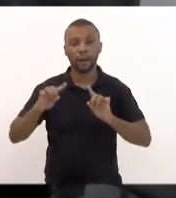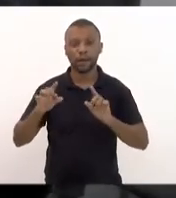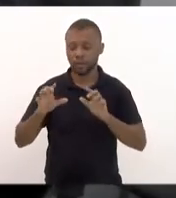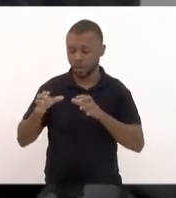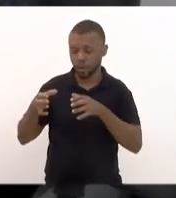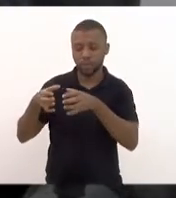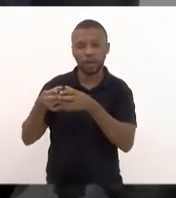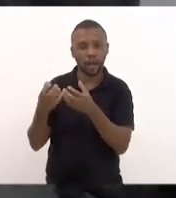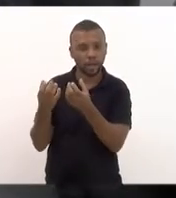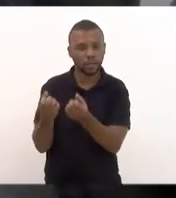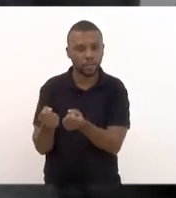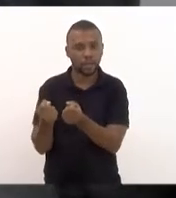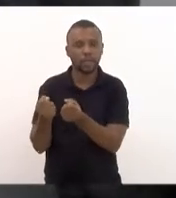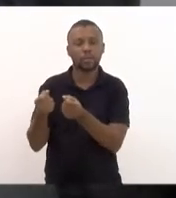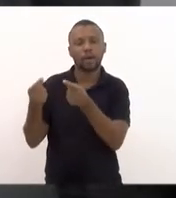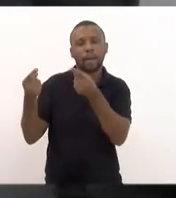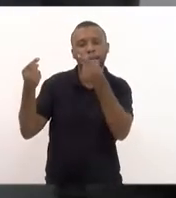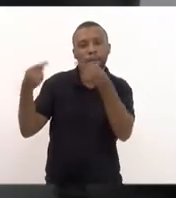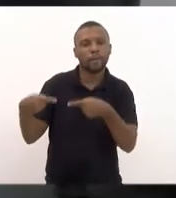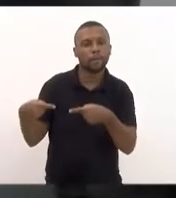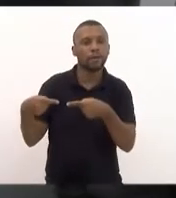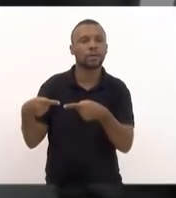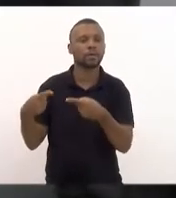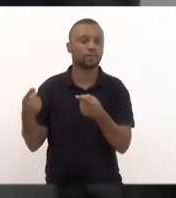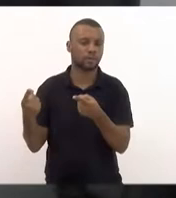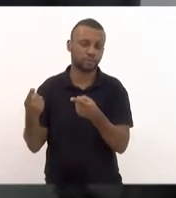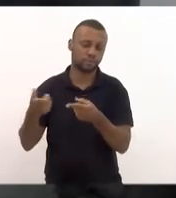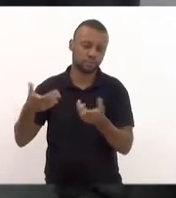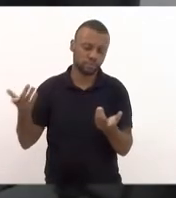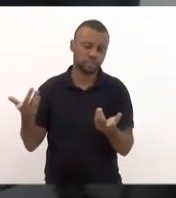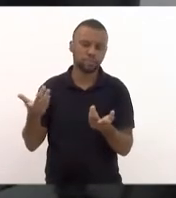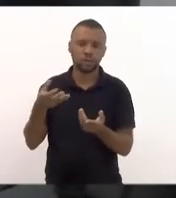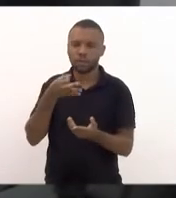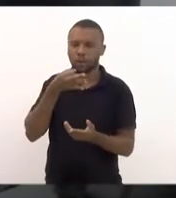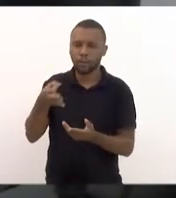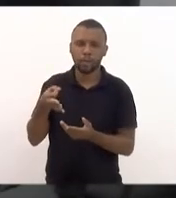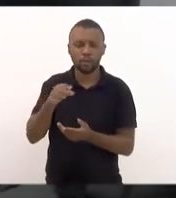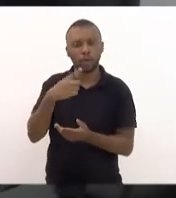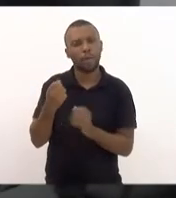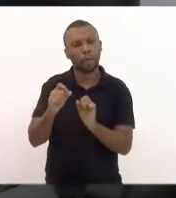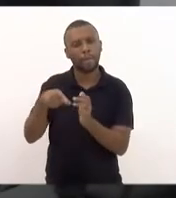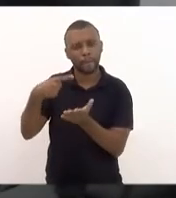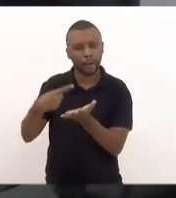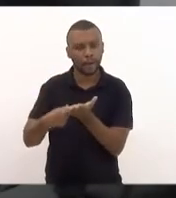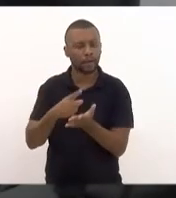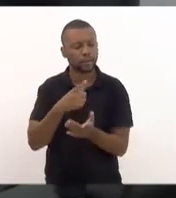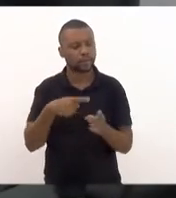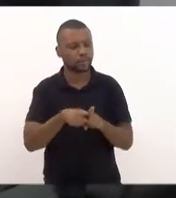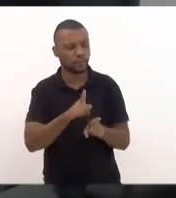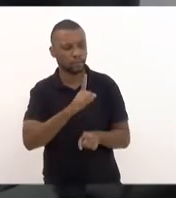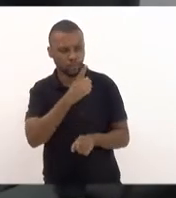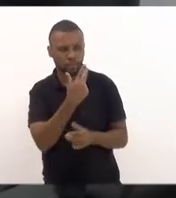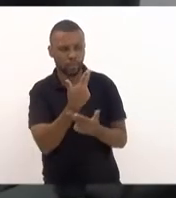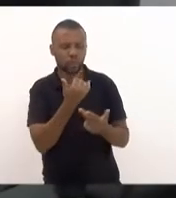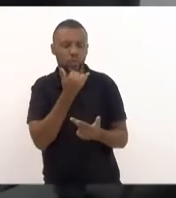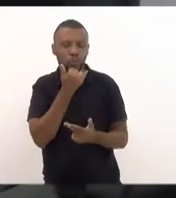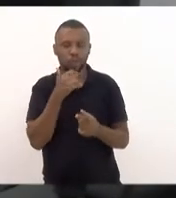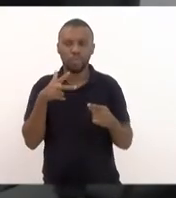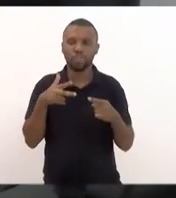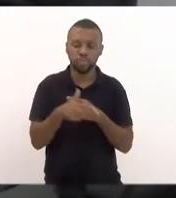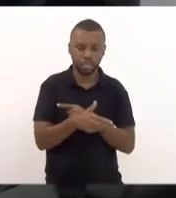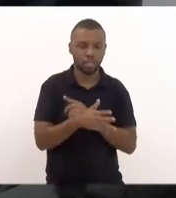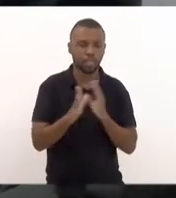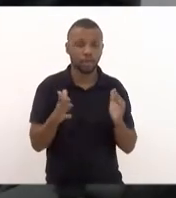sua provocação, o seu desafio, e vamos fazer esse conjunto, marcar uma agenda sobre isso. E só uma coisa, desculpa, Robson,